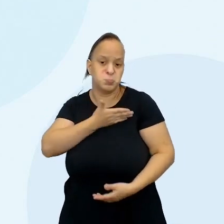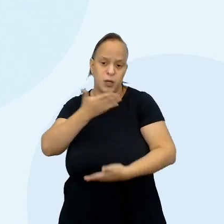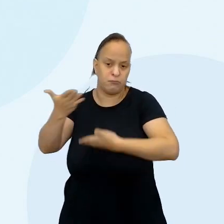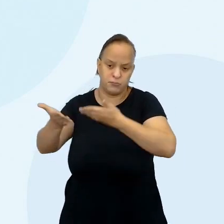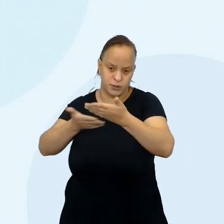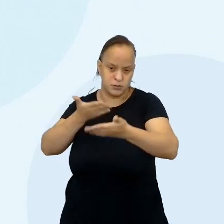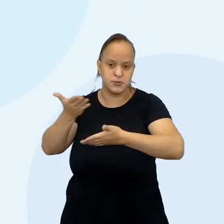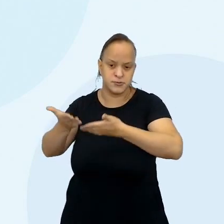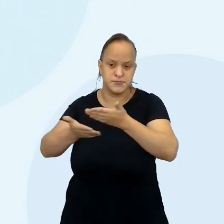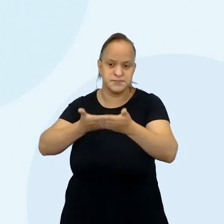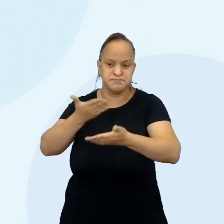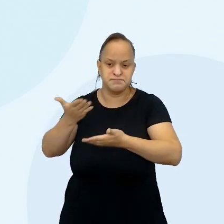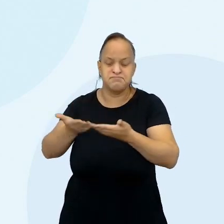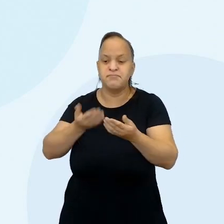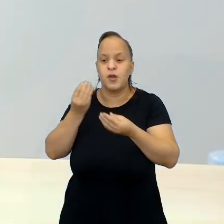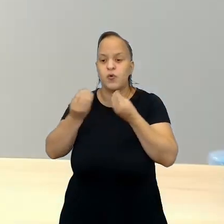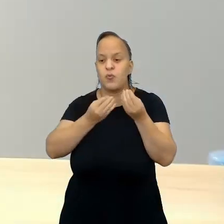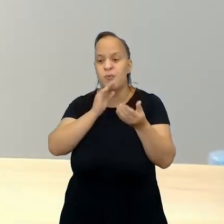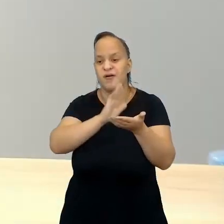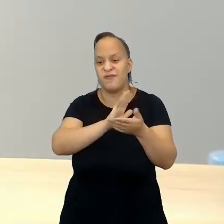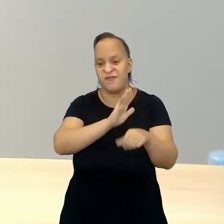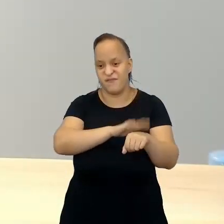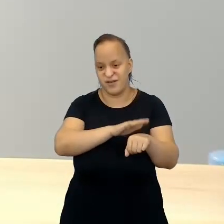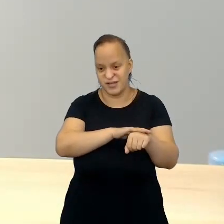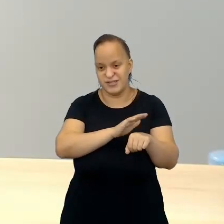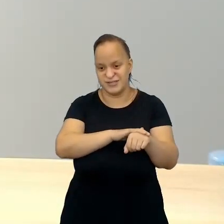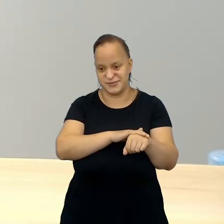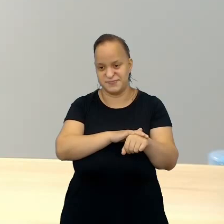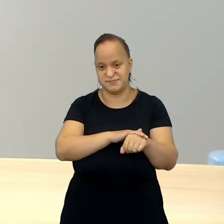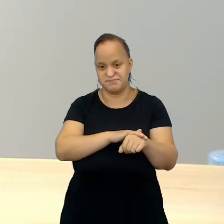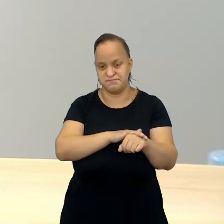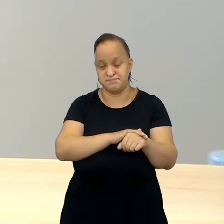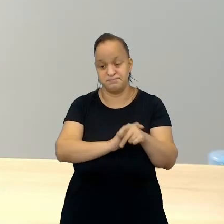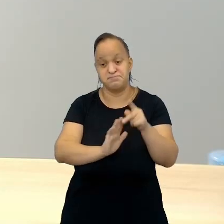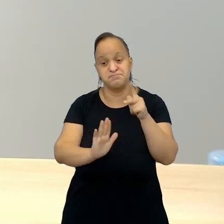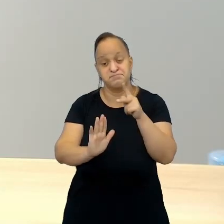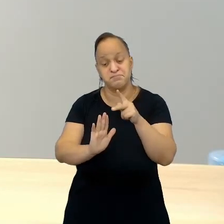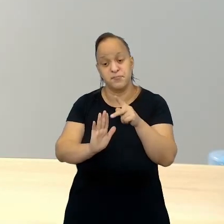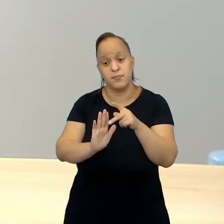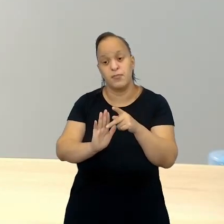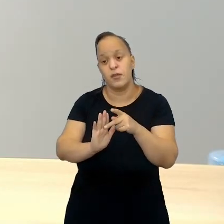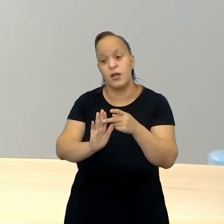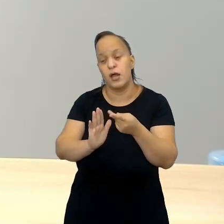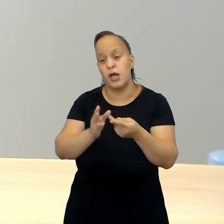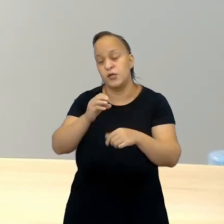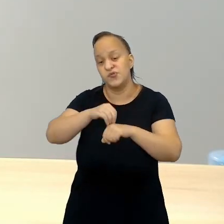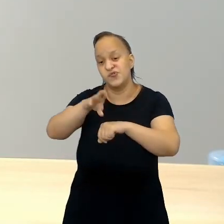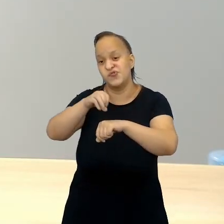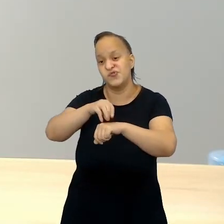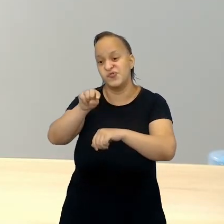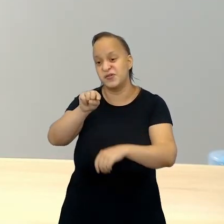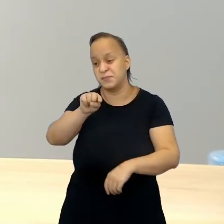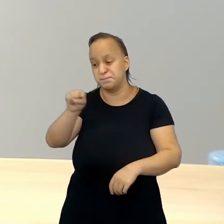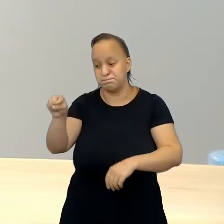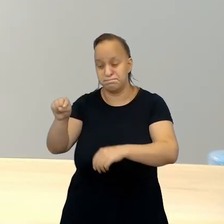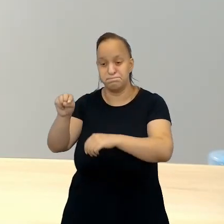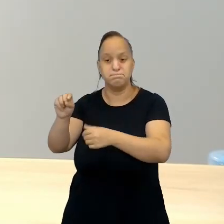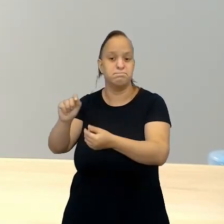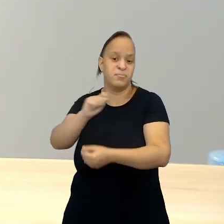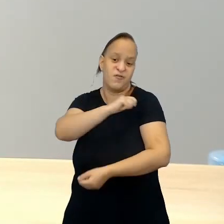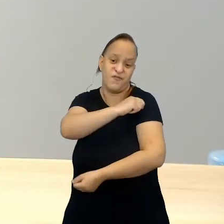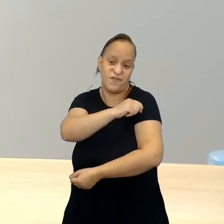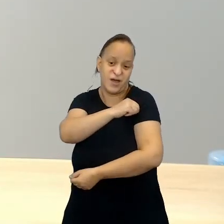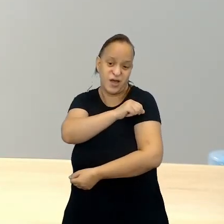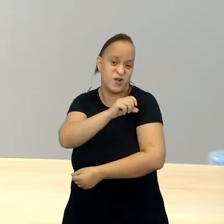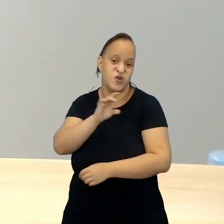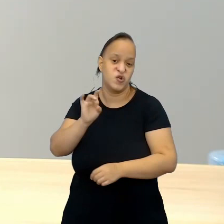registro. Então, a proposta do diário para o estudante não é utilizar o diário apenas para ele. Ele precisa